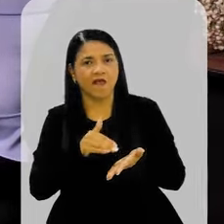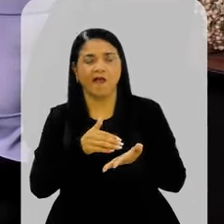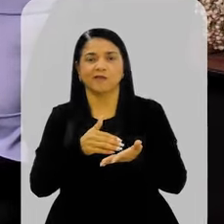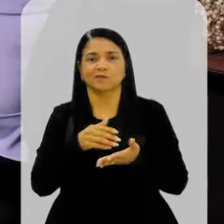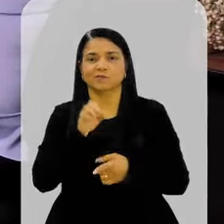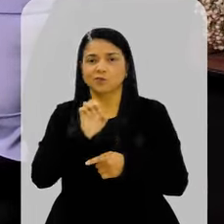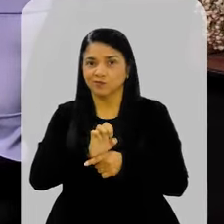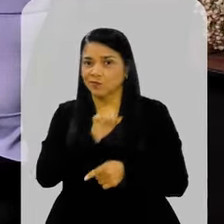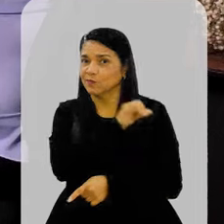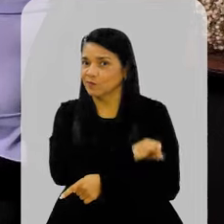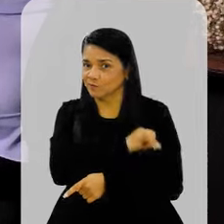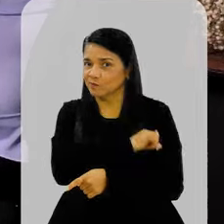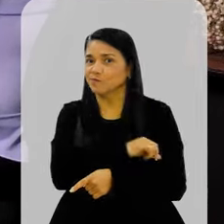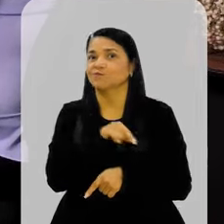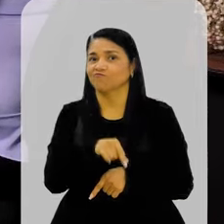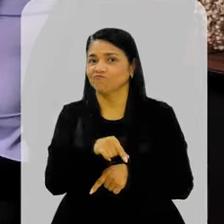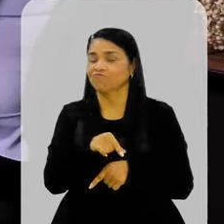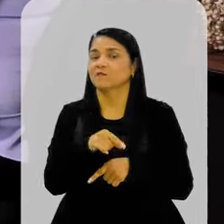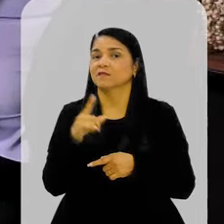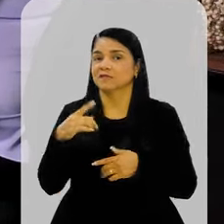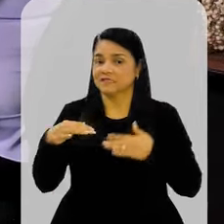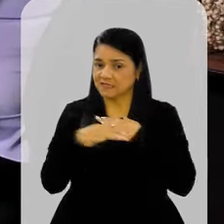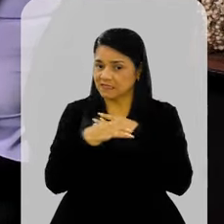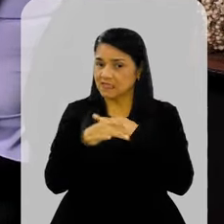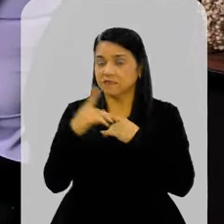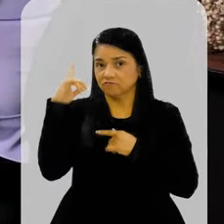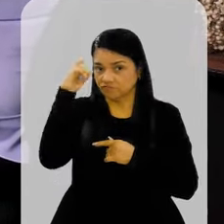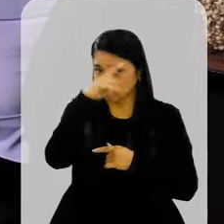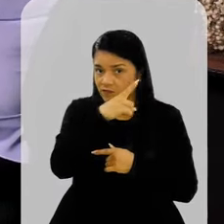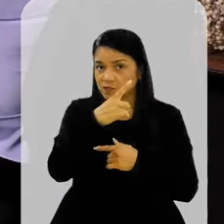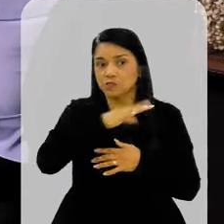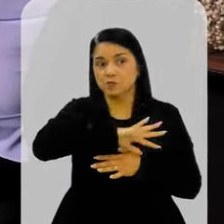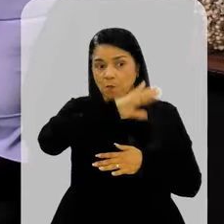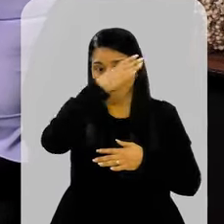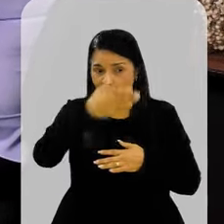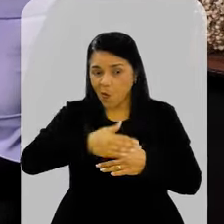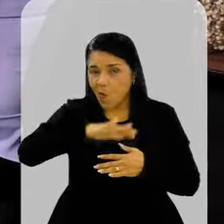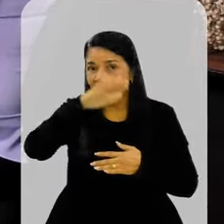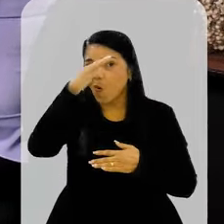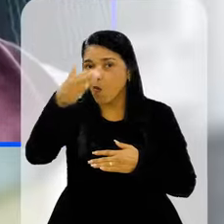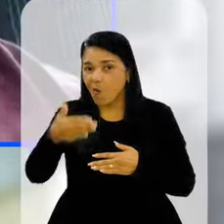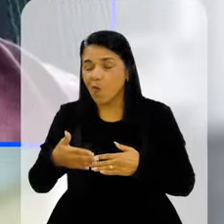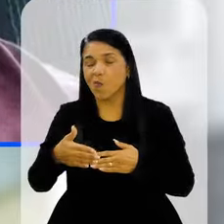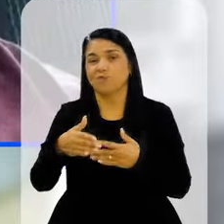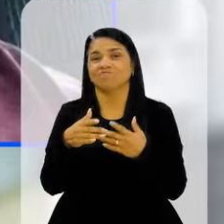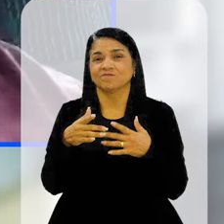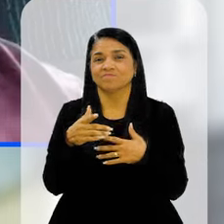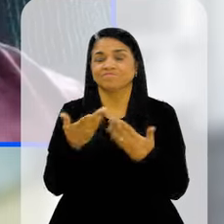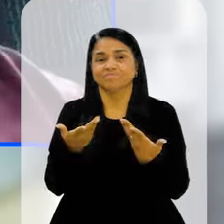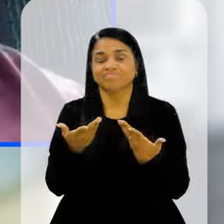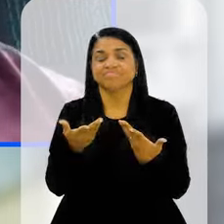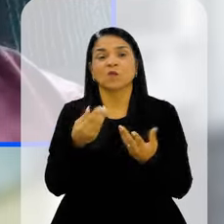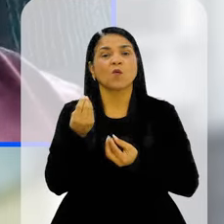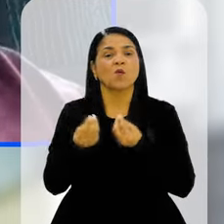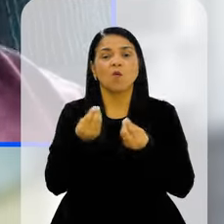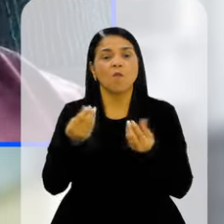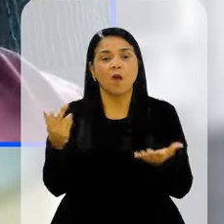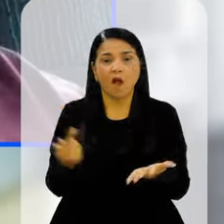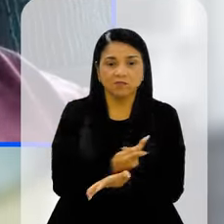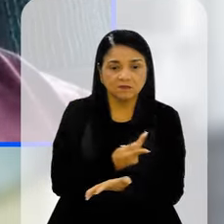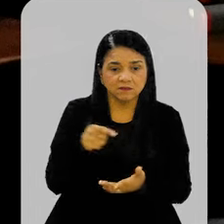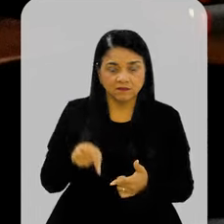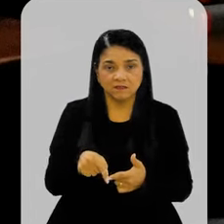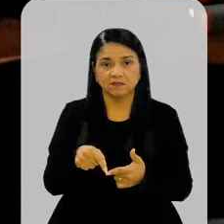né, o Rio de Janeiro é uma cidade também muito complexa, né, por ter morros, enfim, apertado.